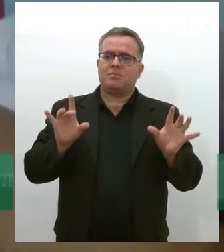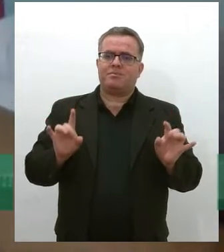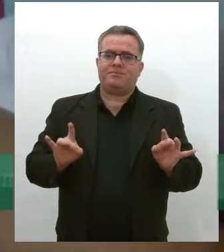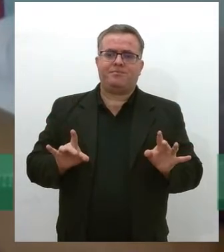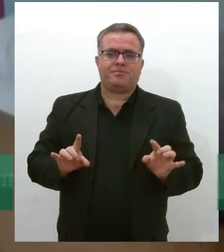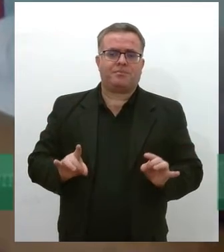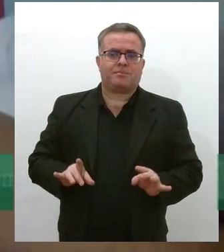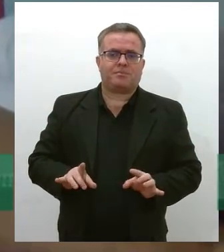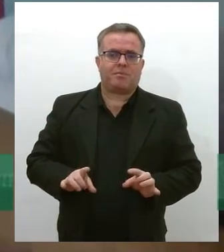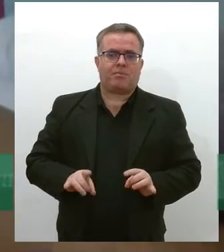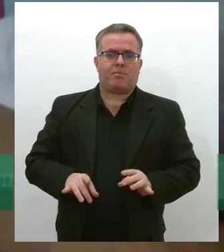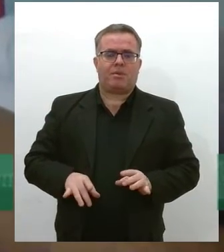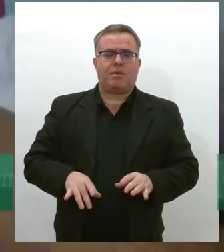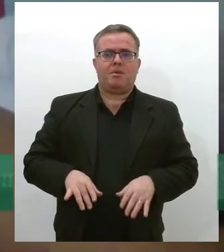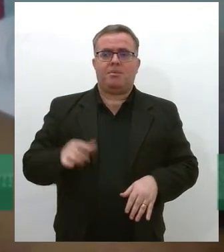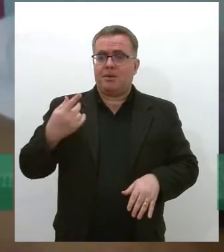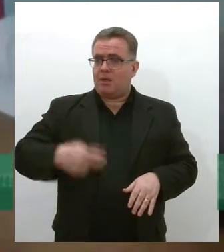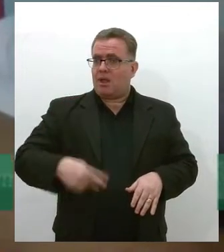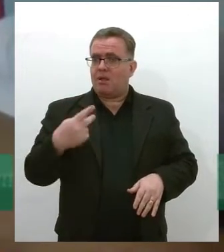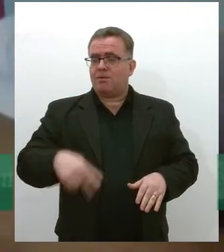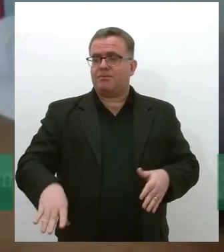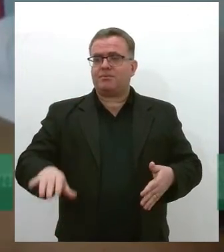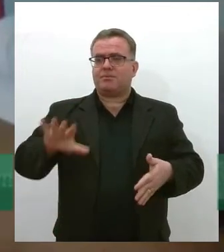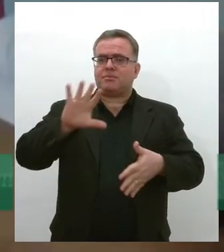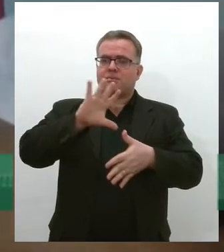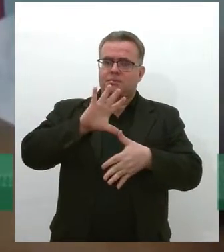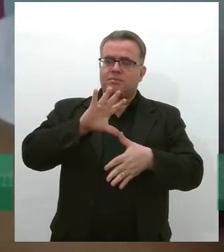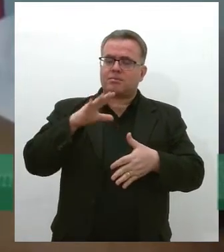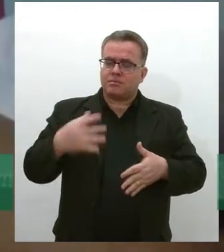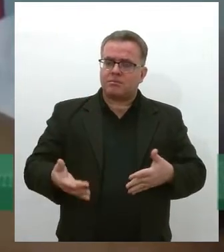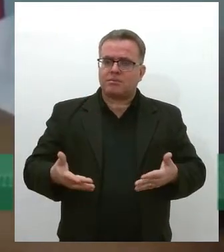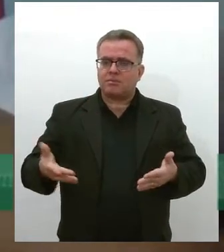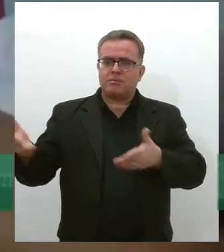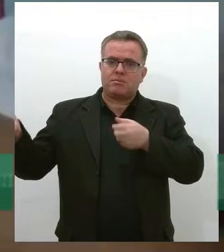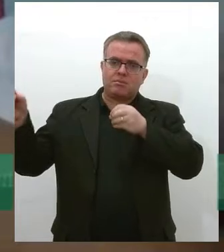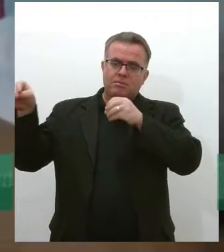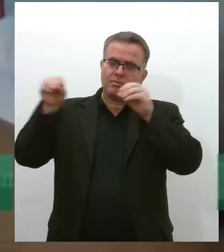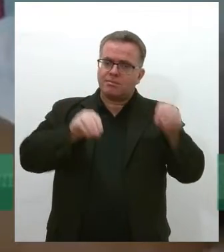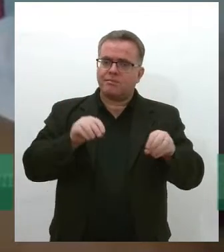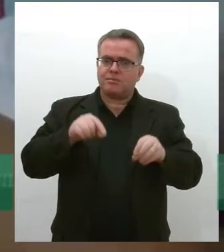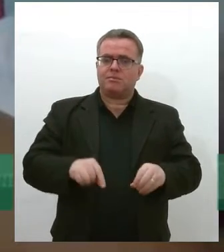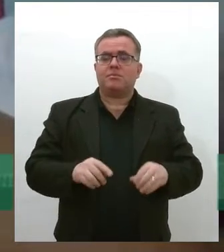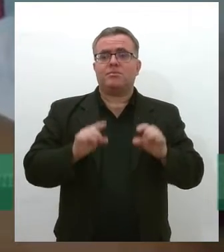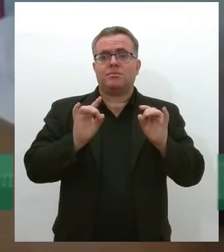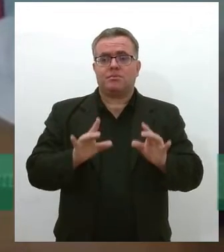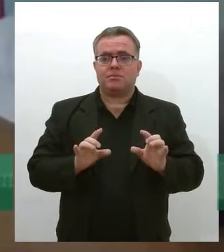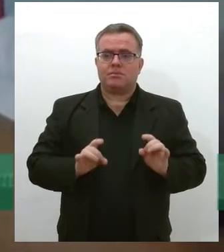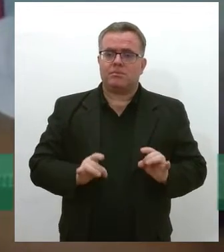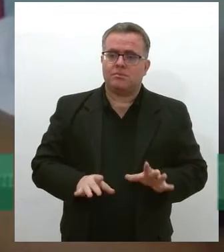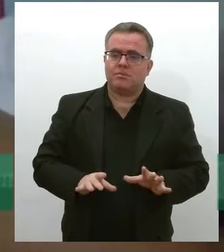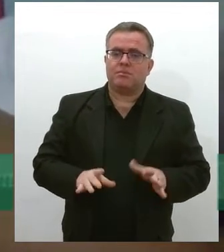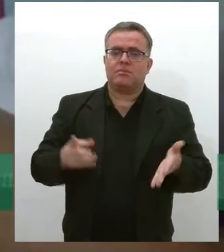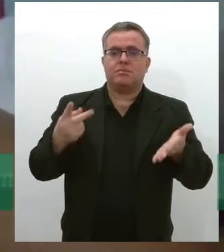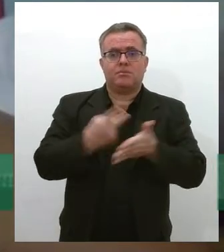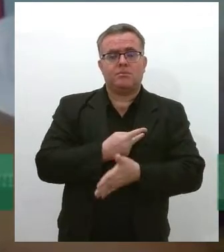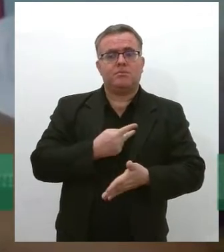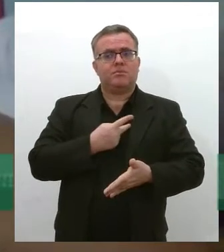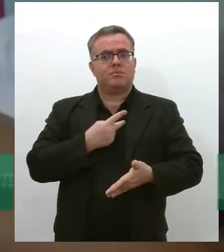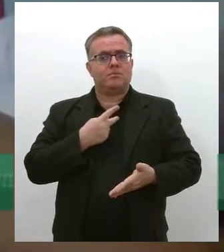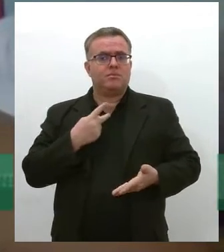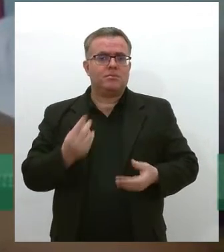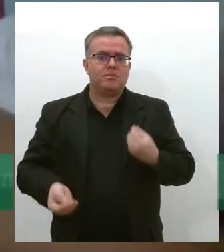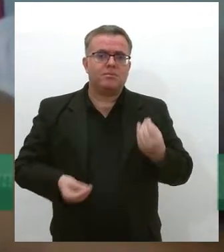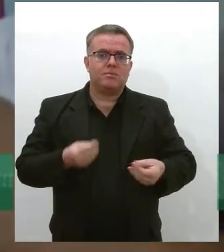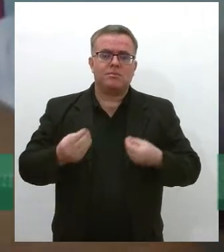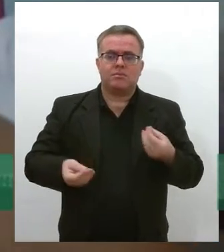América, né? Só que esses privilégios, essas vantagens, essa situação, né, especial e muito